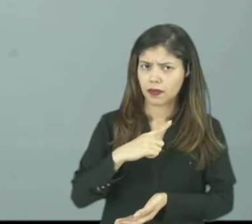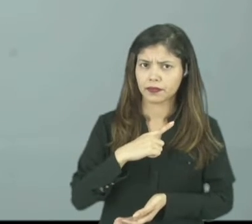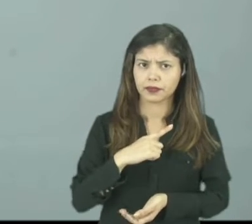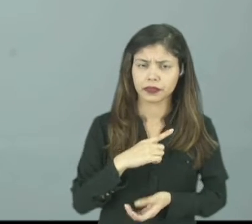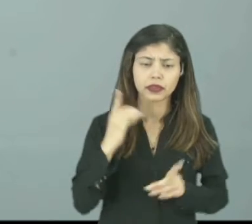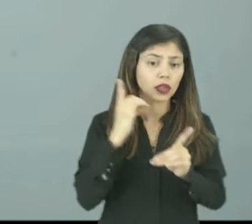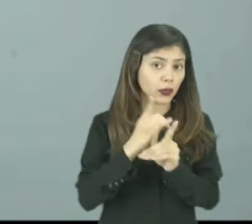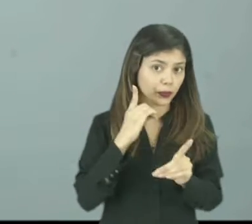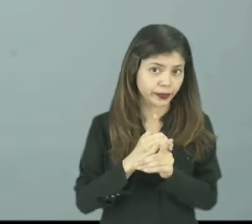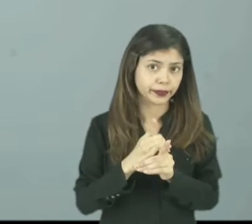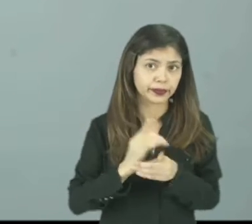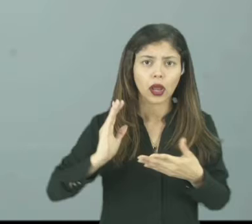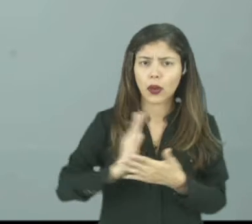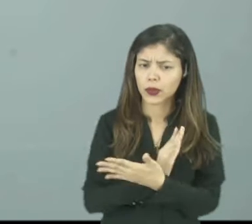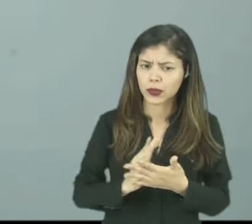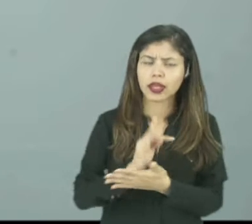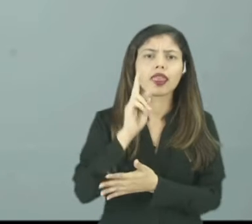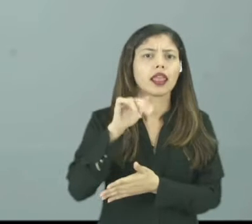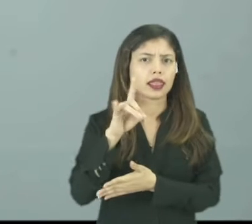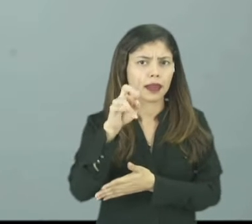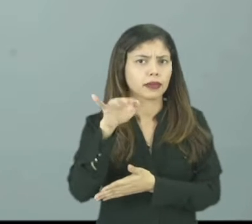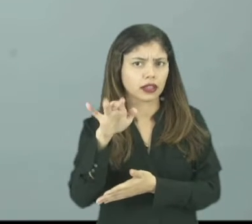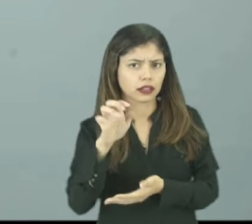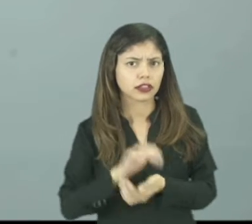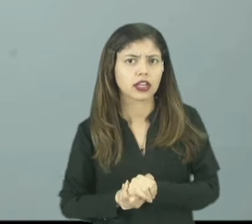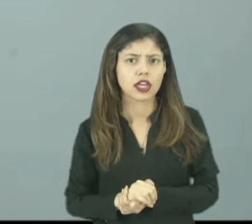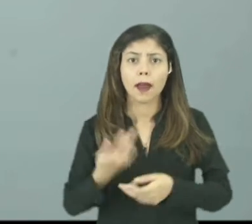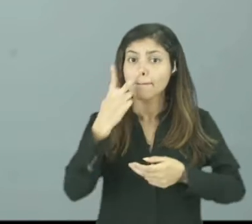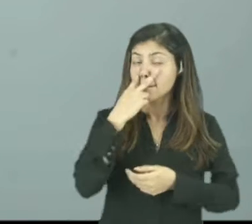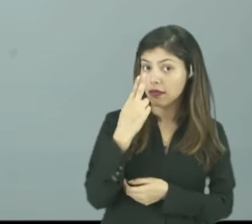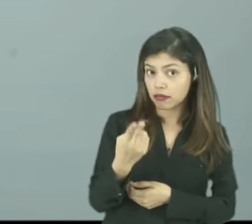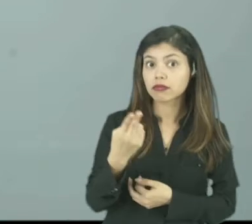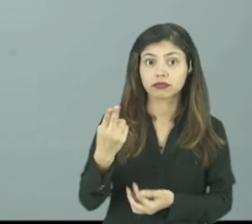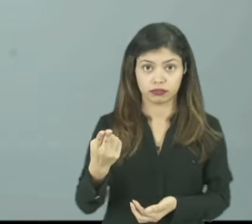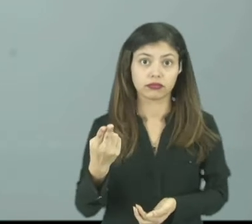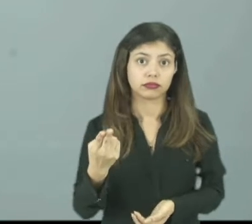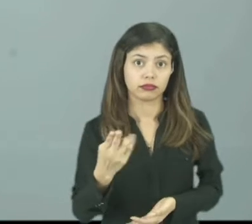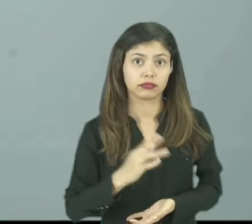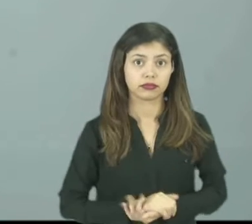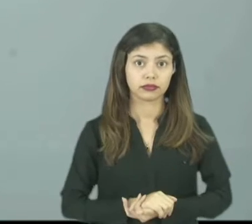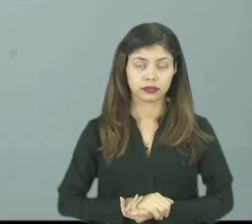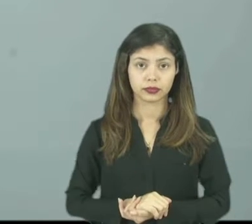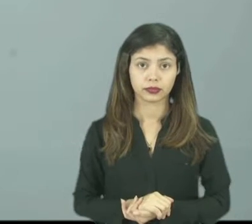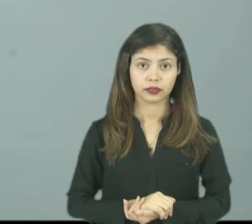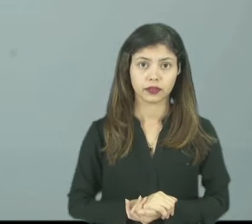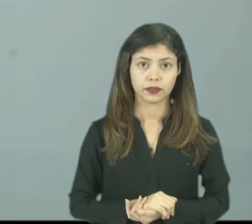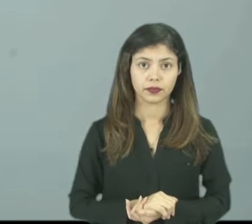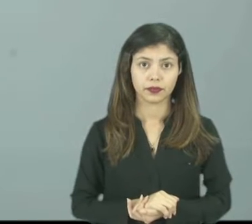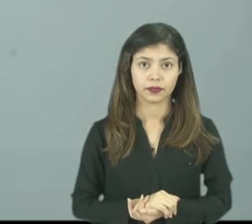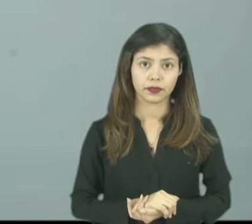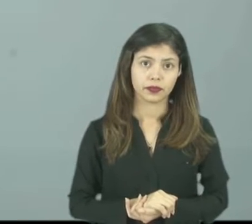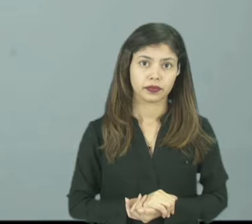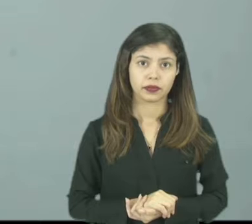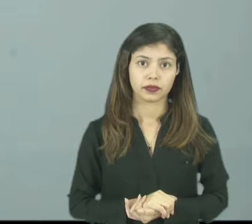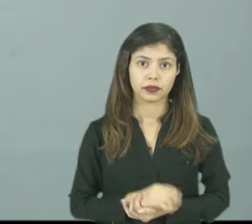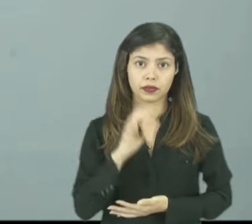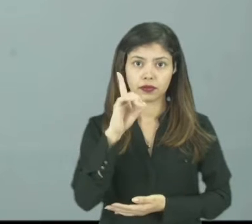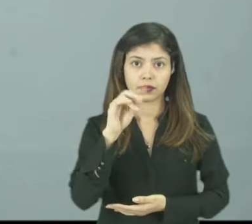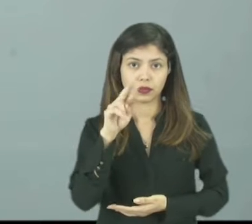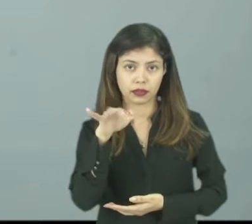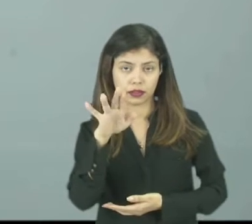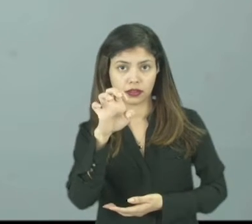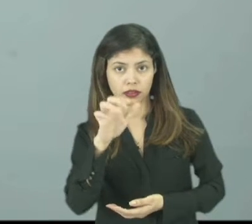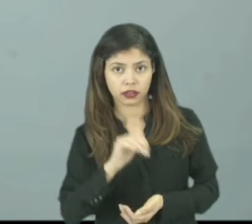você encontrar um determinante semelhante a um determinante que você